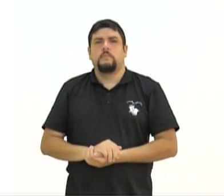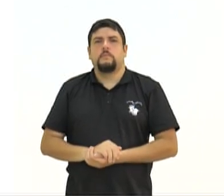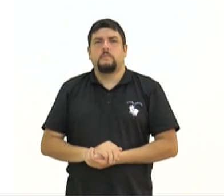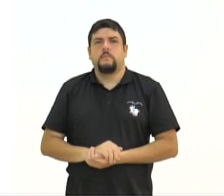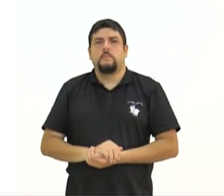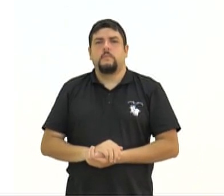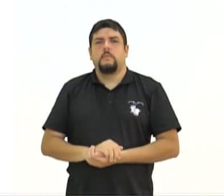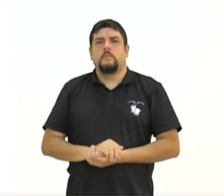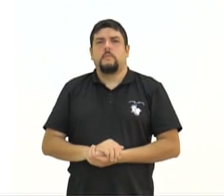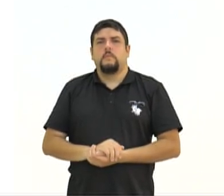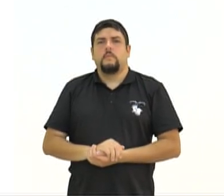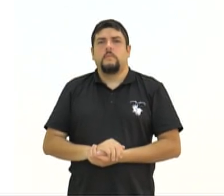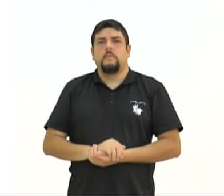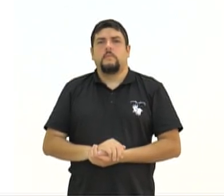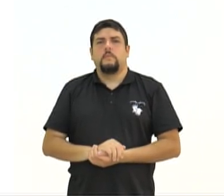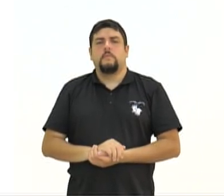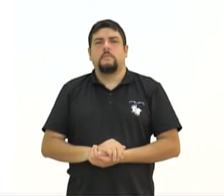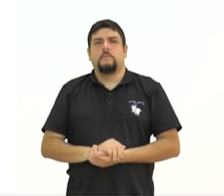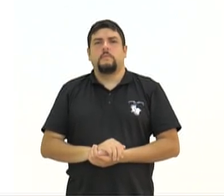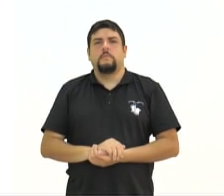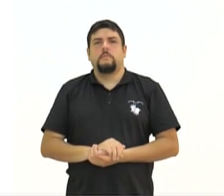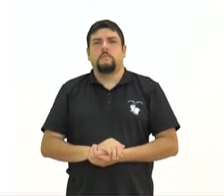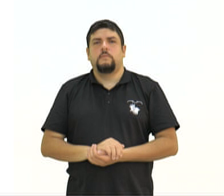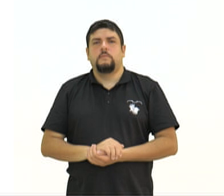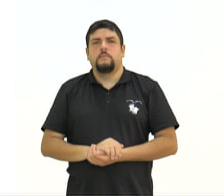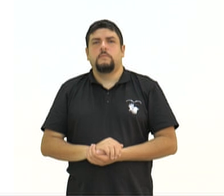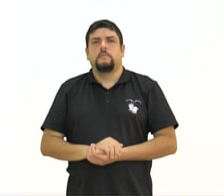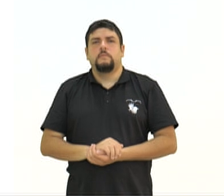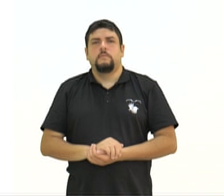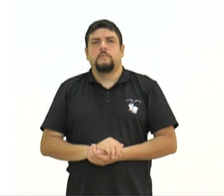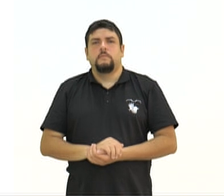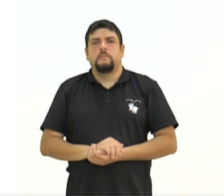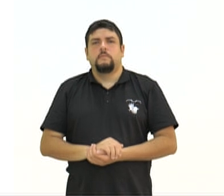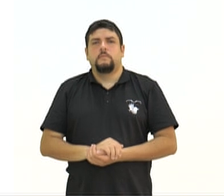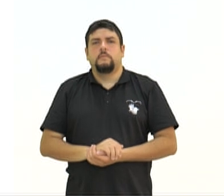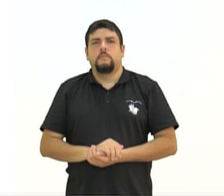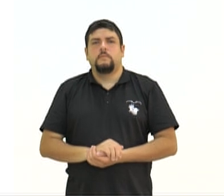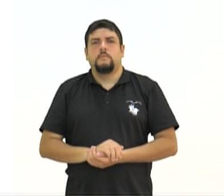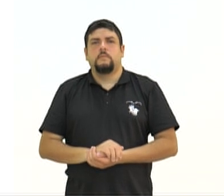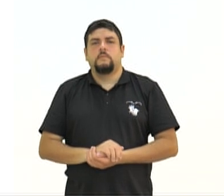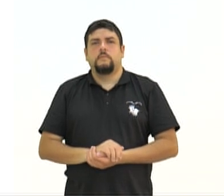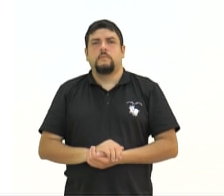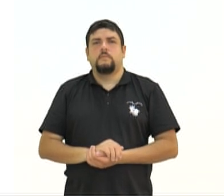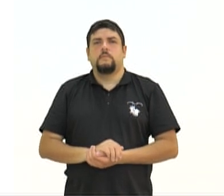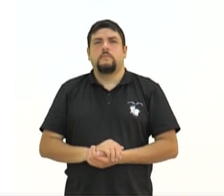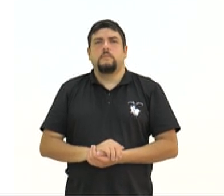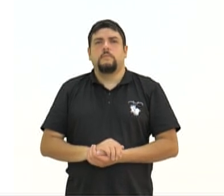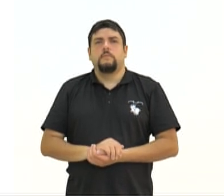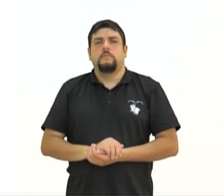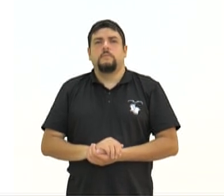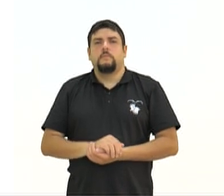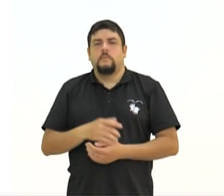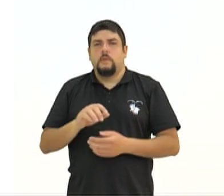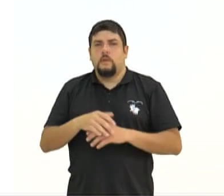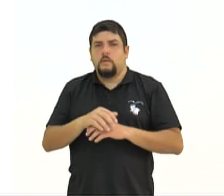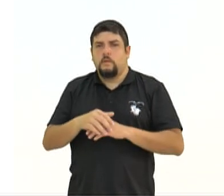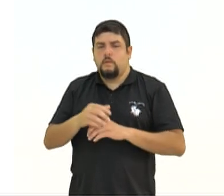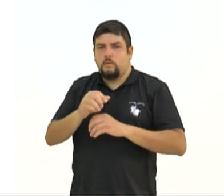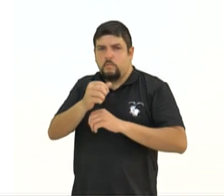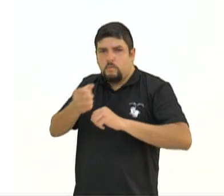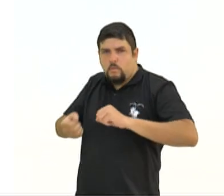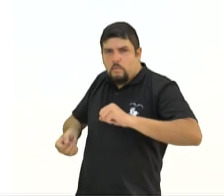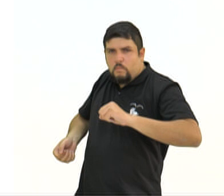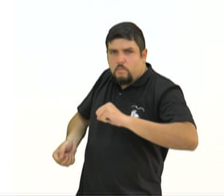lobos e la carreira a pé. Né? Aqui, los lobos, o boliche, né? Carreira a